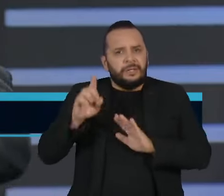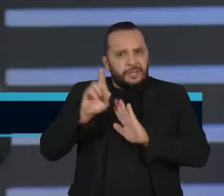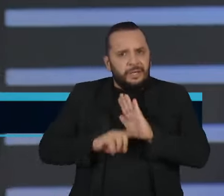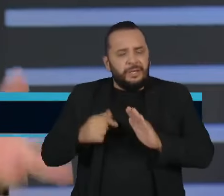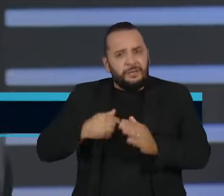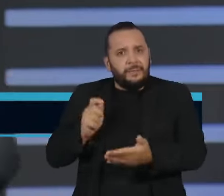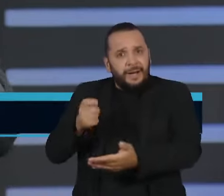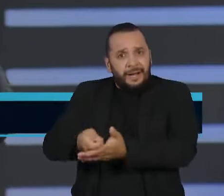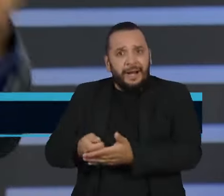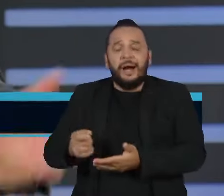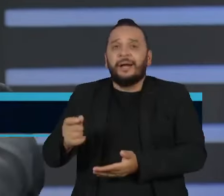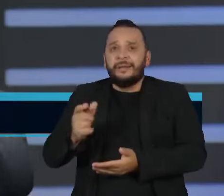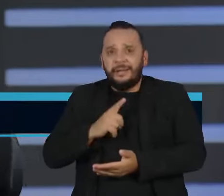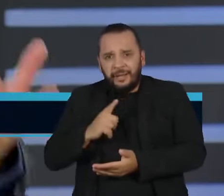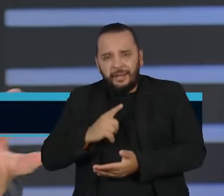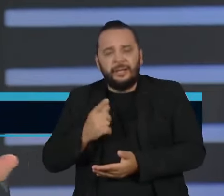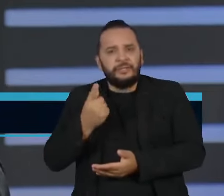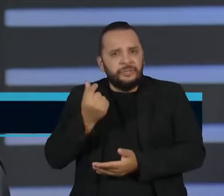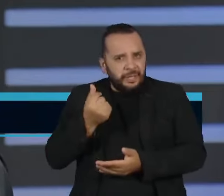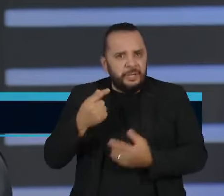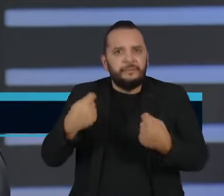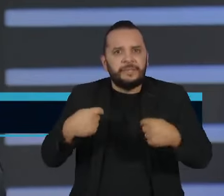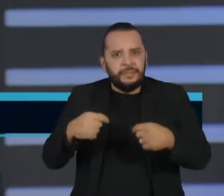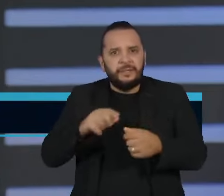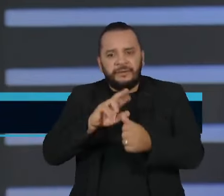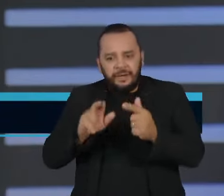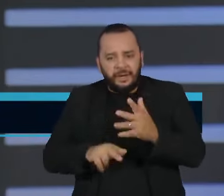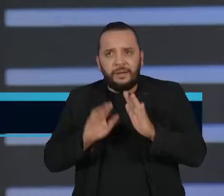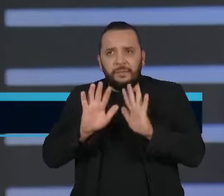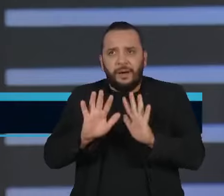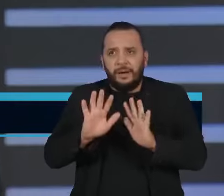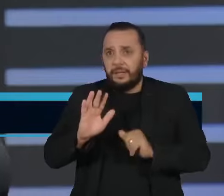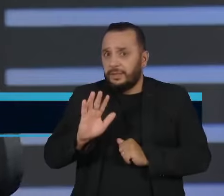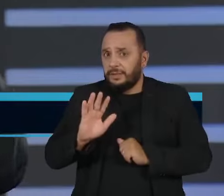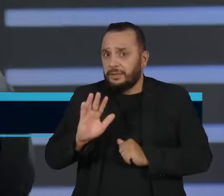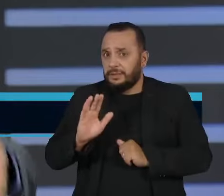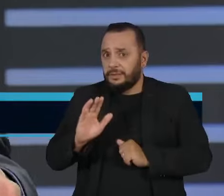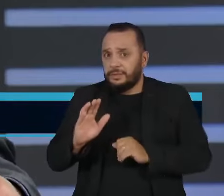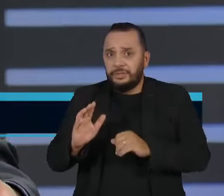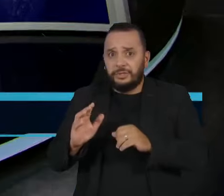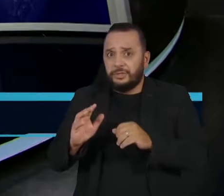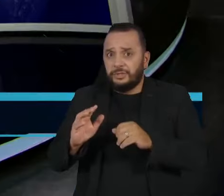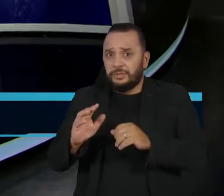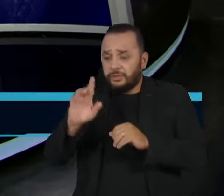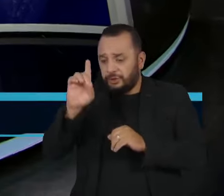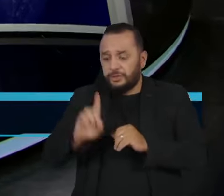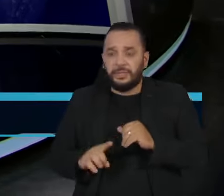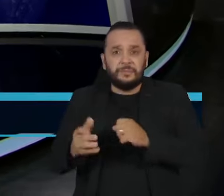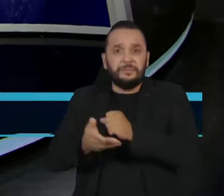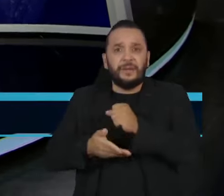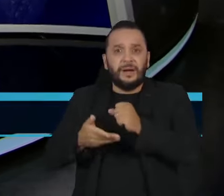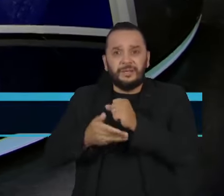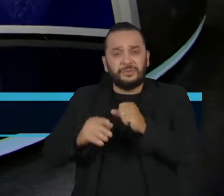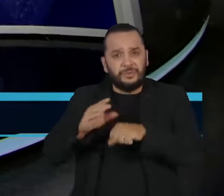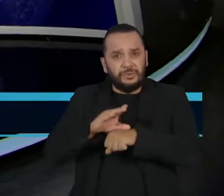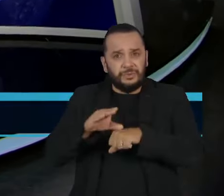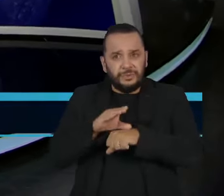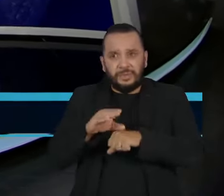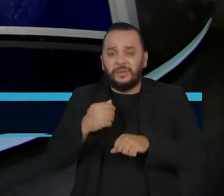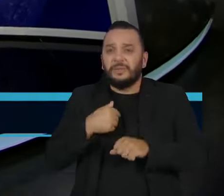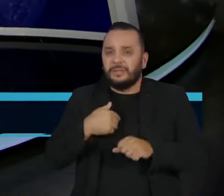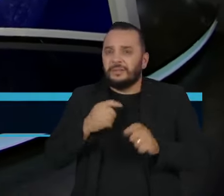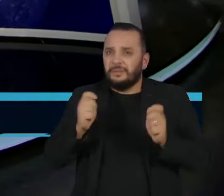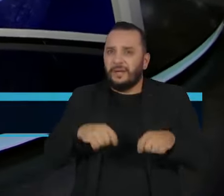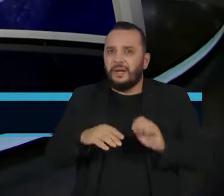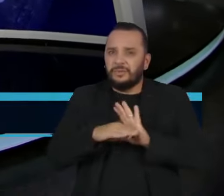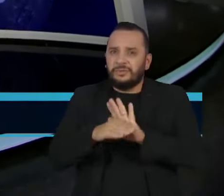isso gera demandas de recursos e tudo isso mais, mas nem os direitos mais básicos estão previstos na Constituição, que poderiam melhorar de sobremaneira